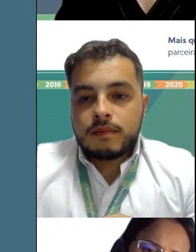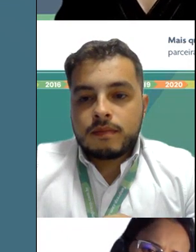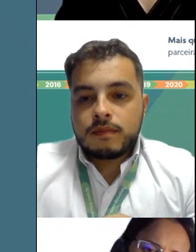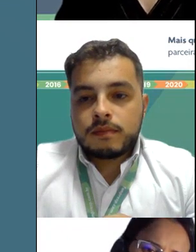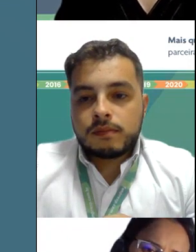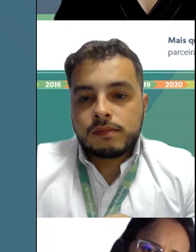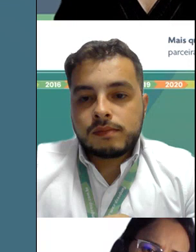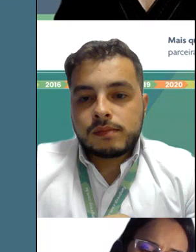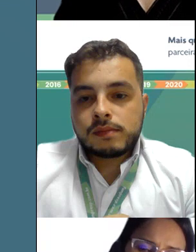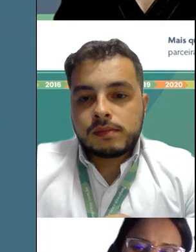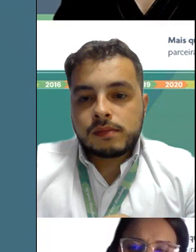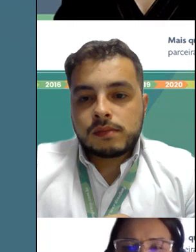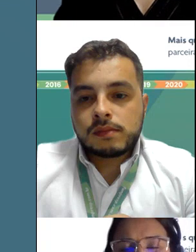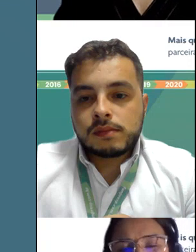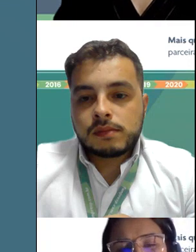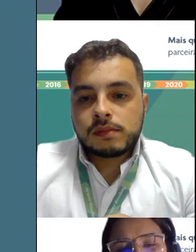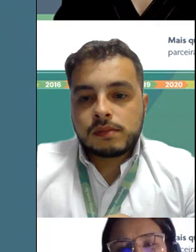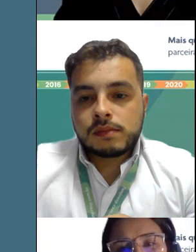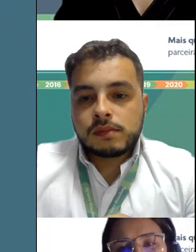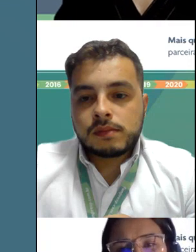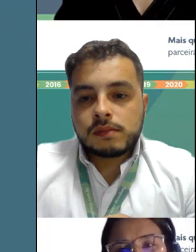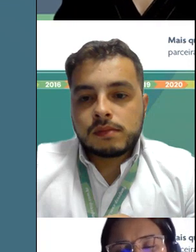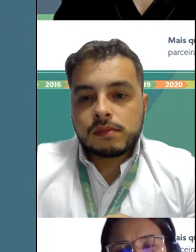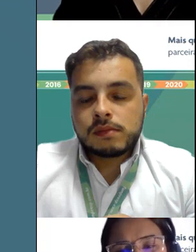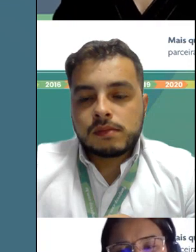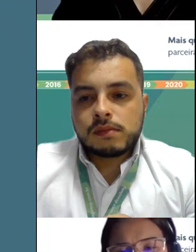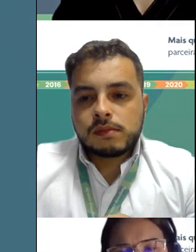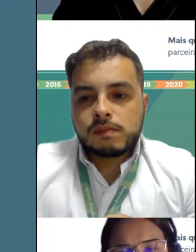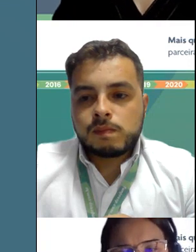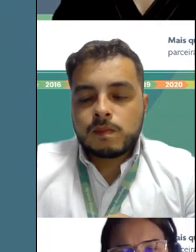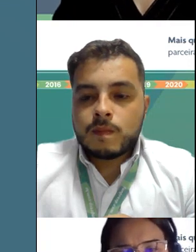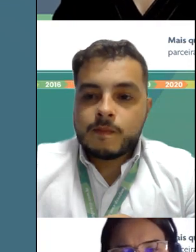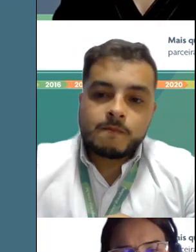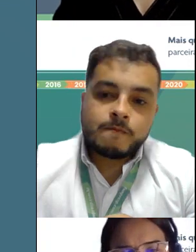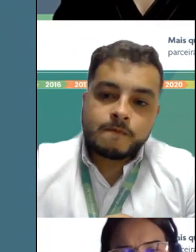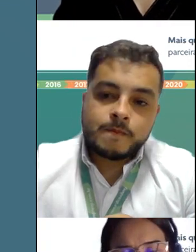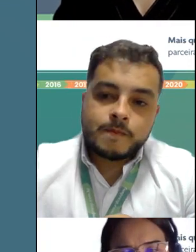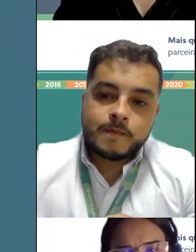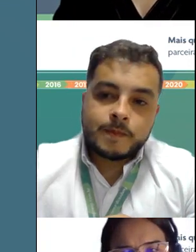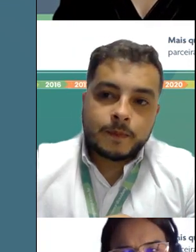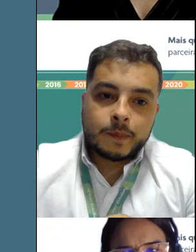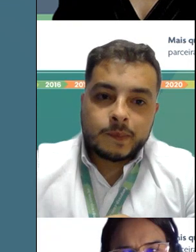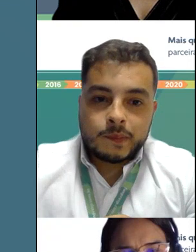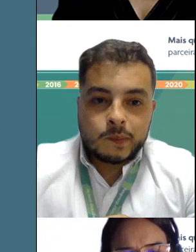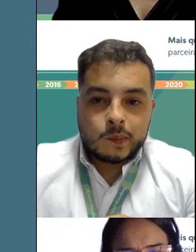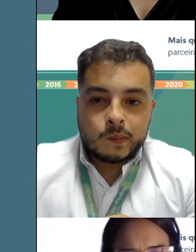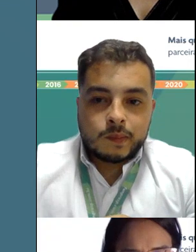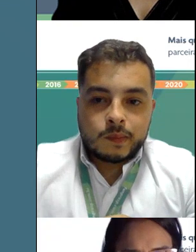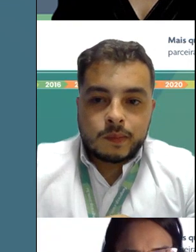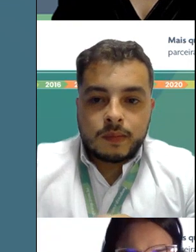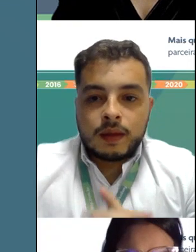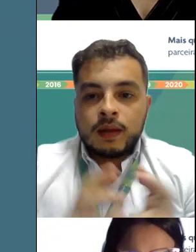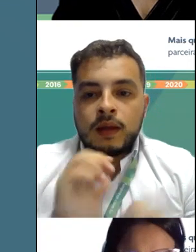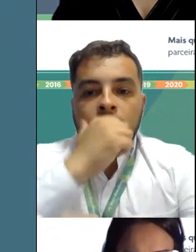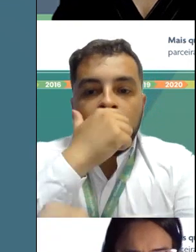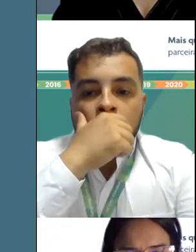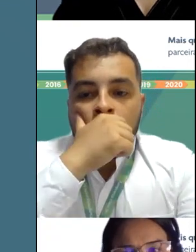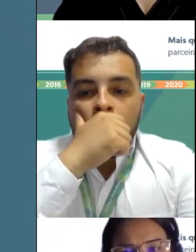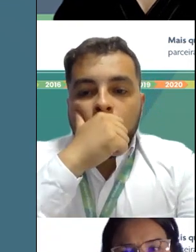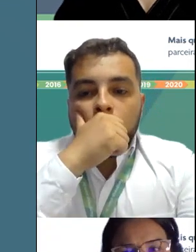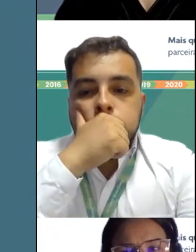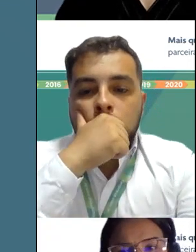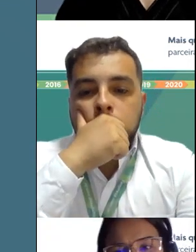pensão também, junto com o cônjuge, se for o caso. Esses valores são atualizados anualmente pelo IPCA, então não é